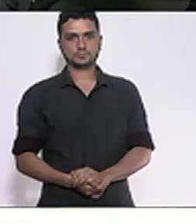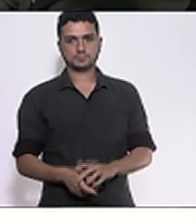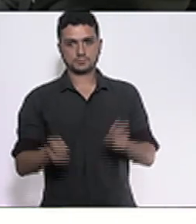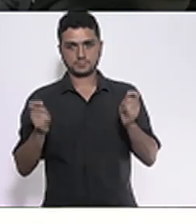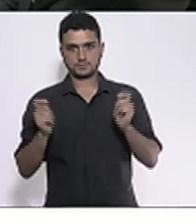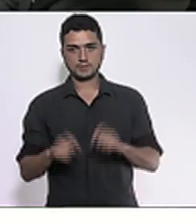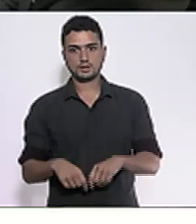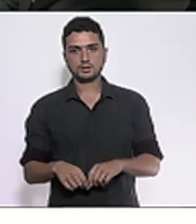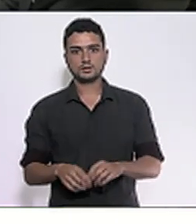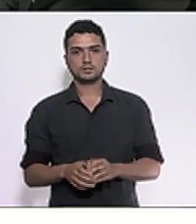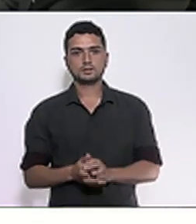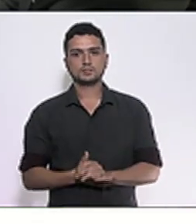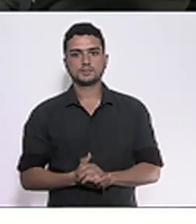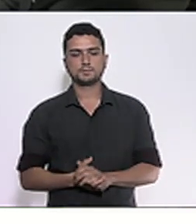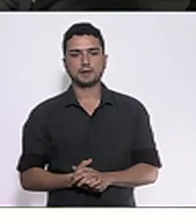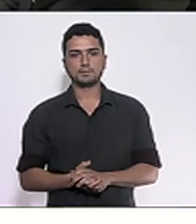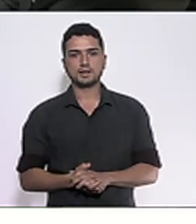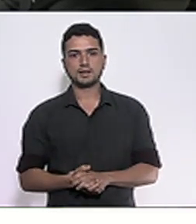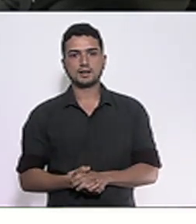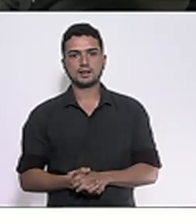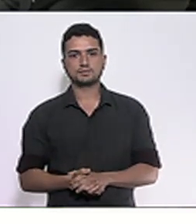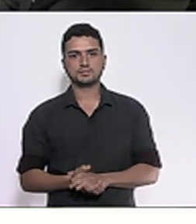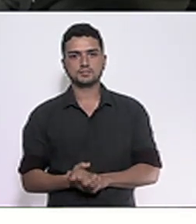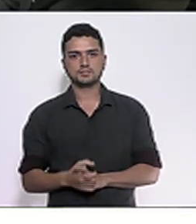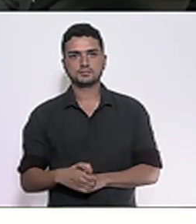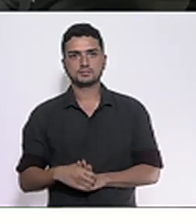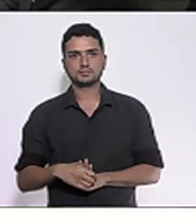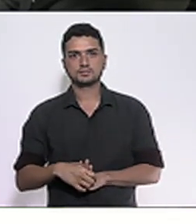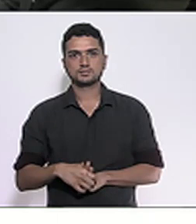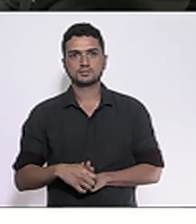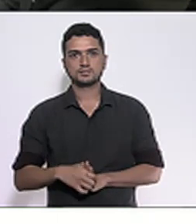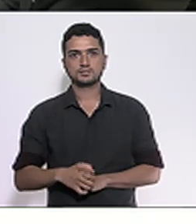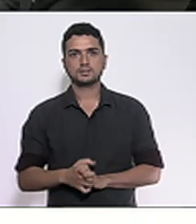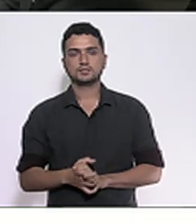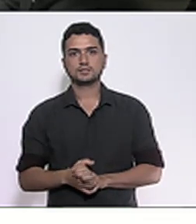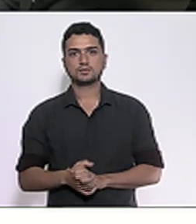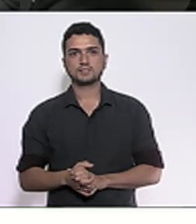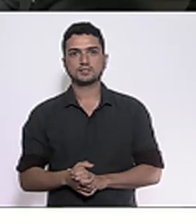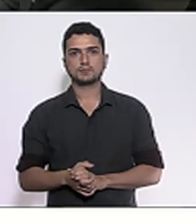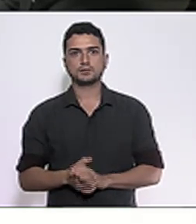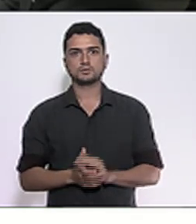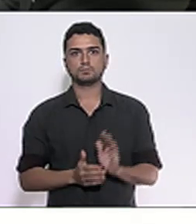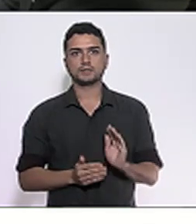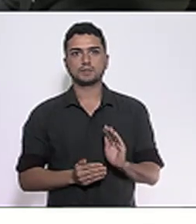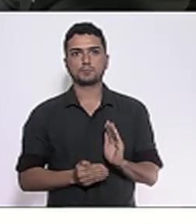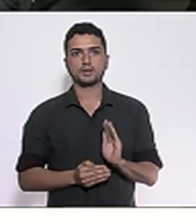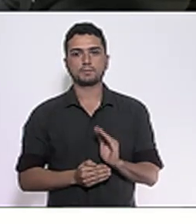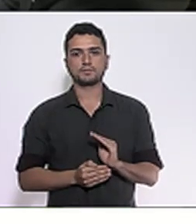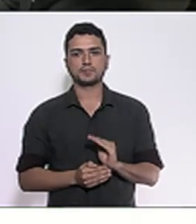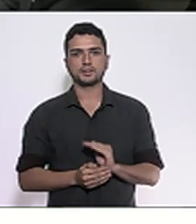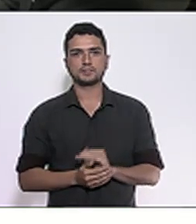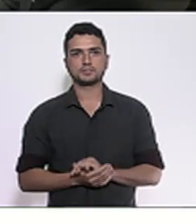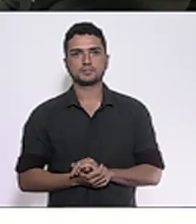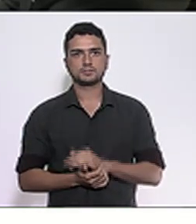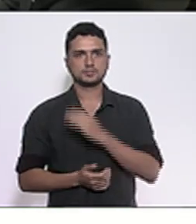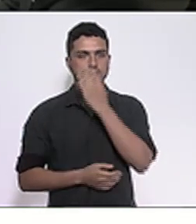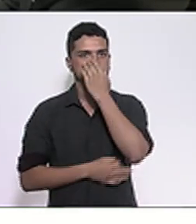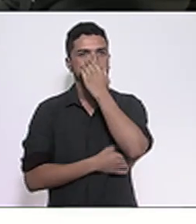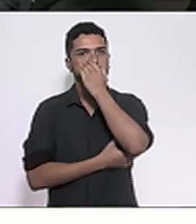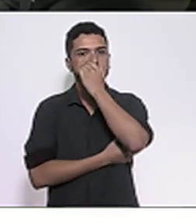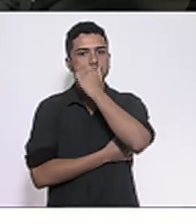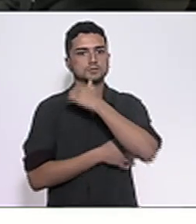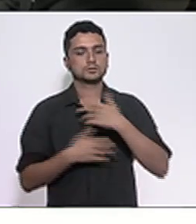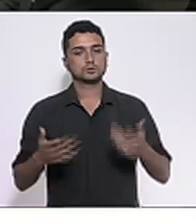recolhimento, né? Então, são iniciativas na linha de estímulo à arrecadação voluntária. Quando a gente, enquanto